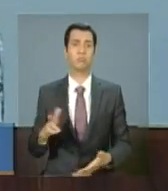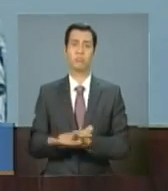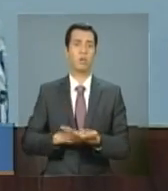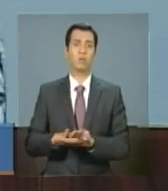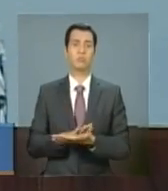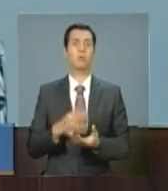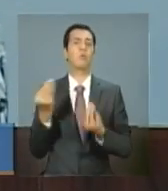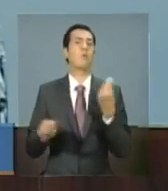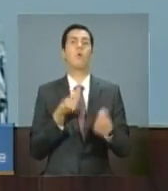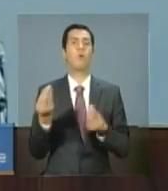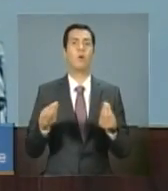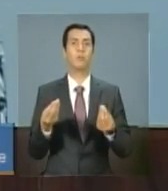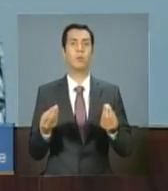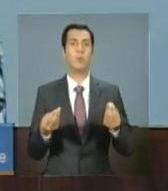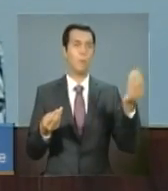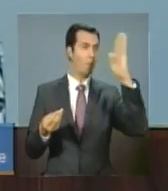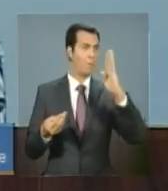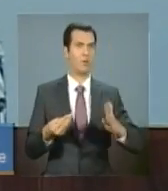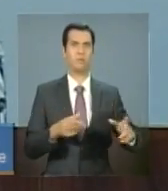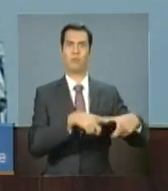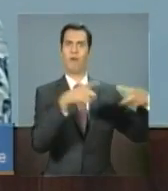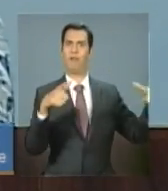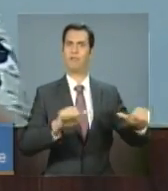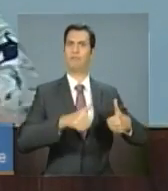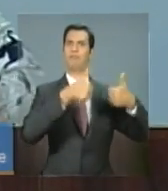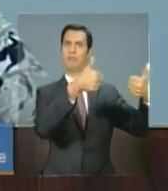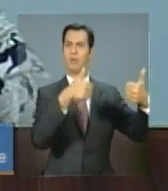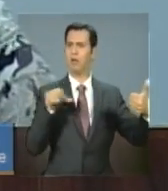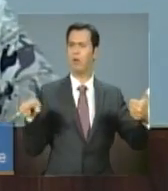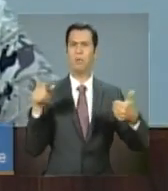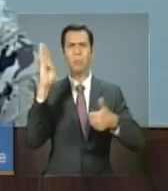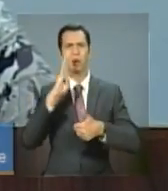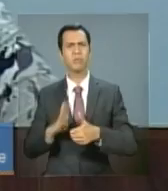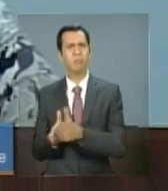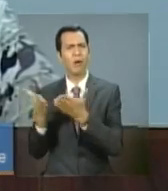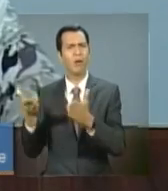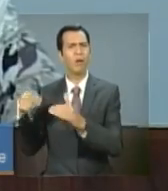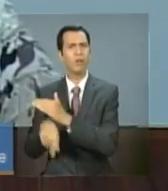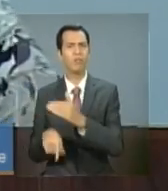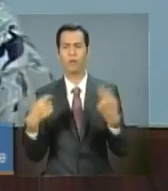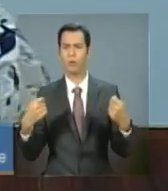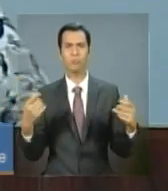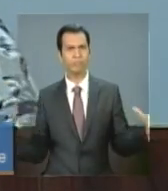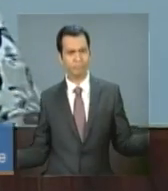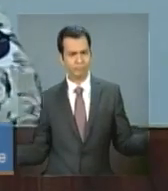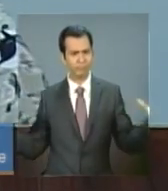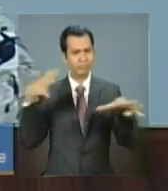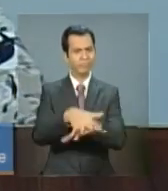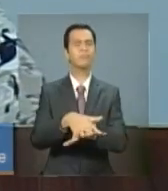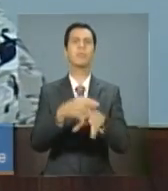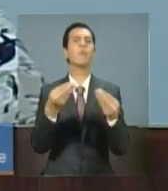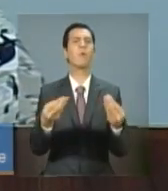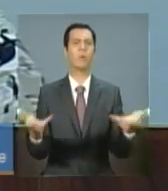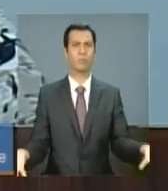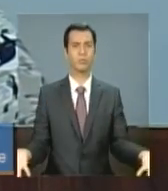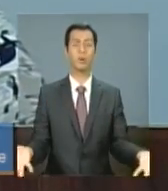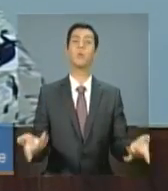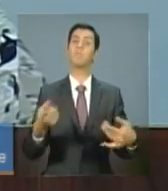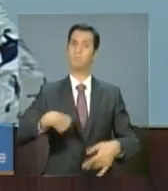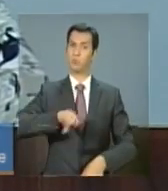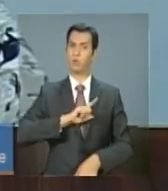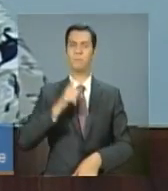fazer esses dois Brasis se encontrarem? Então, nós olhamos, pegamos os dados do IBGE, que saíram